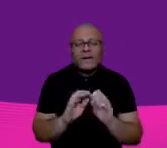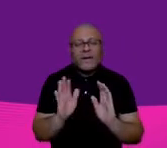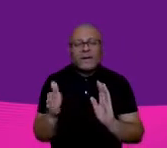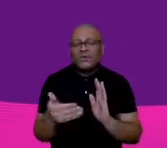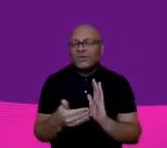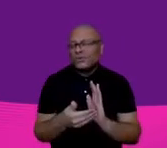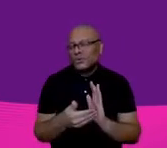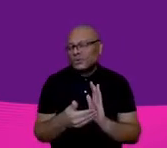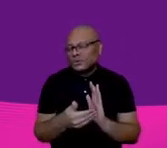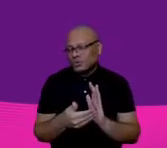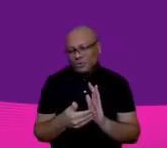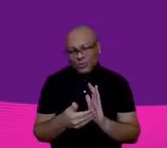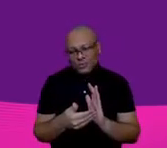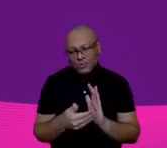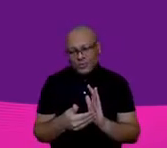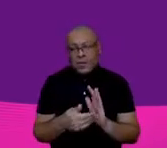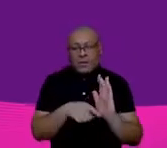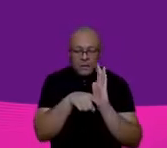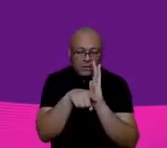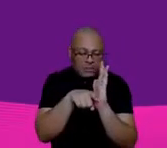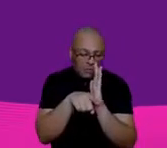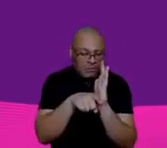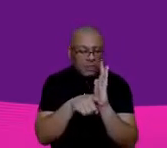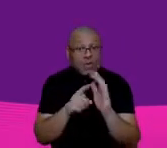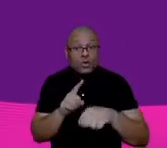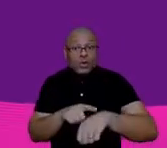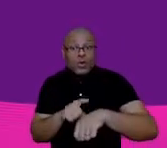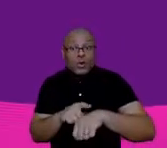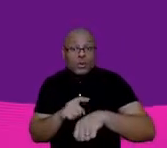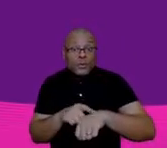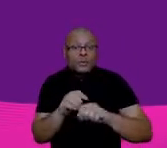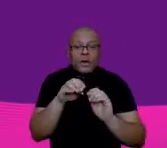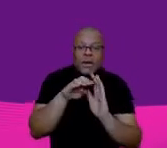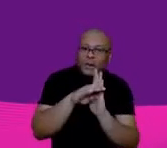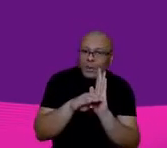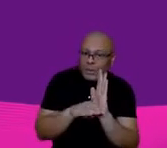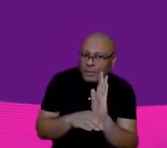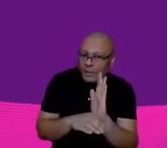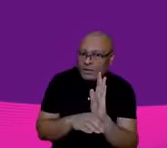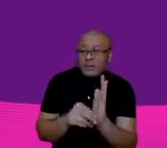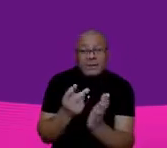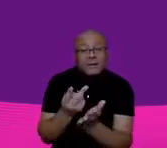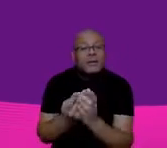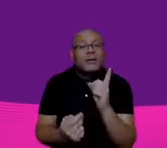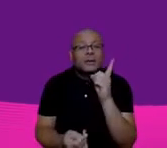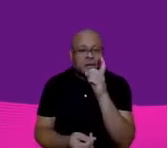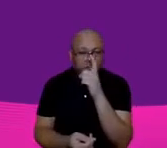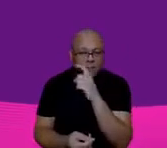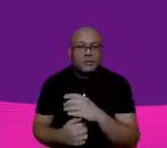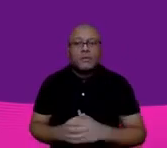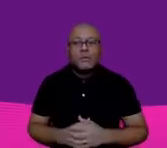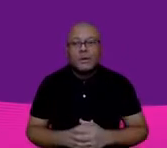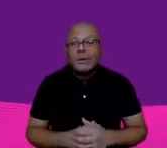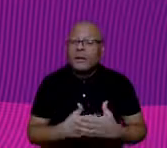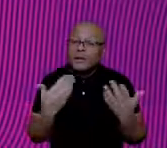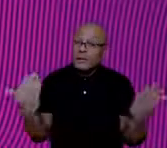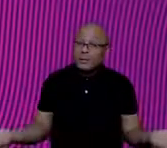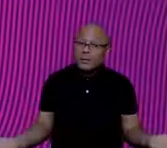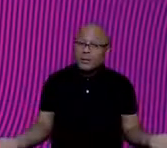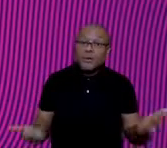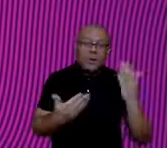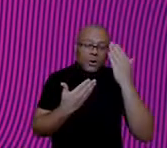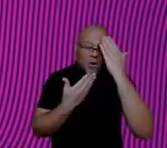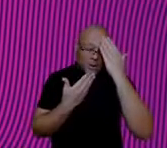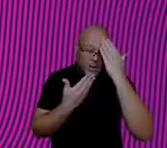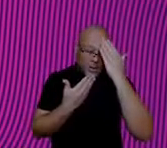no diagnóstico, na indicação e na programação desses pacientes, que é complexo. Então era isso, gente, queria agradecer de novo o convite e